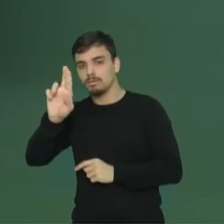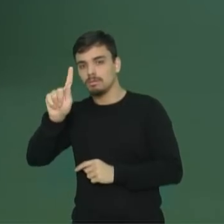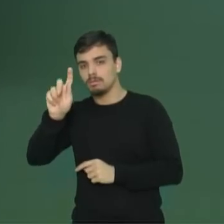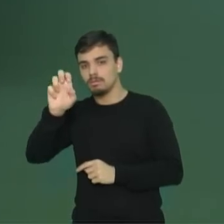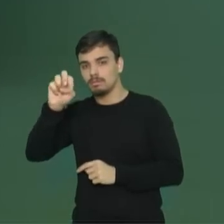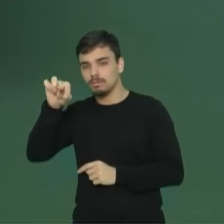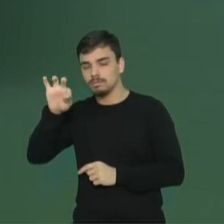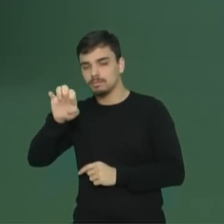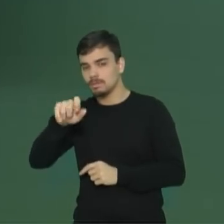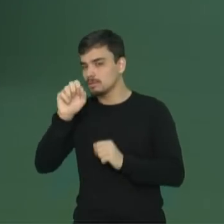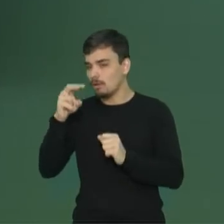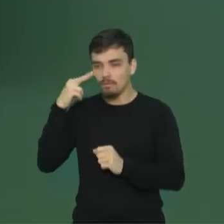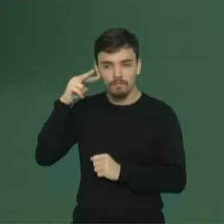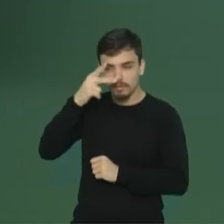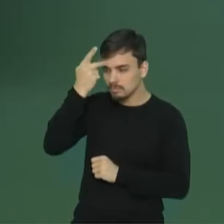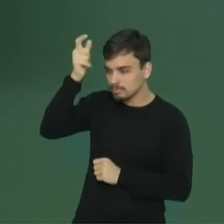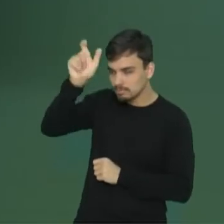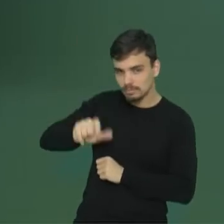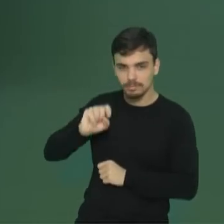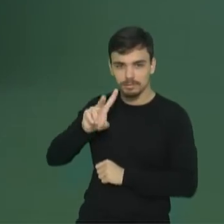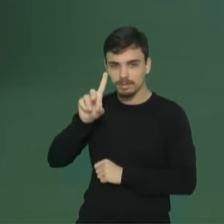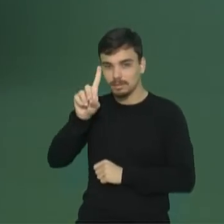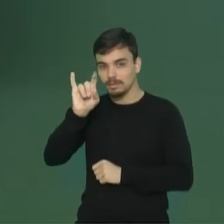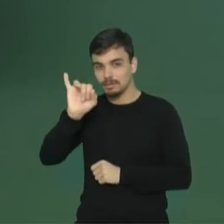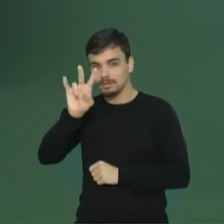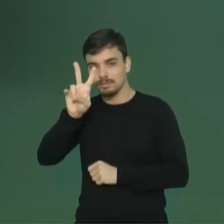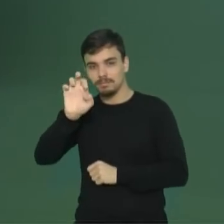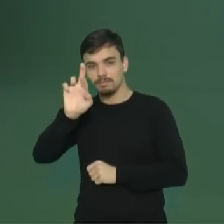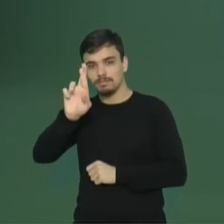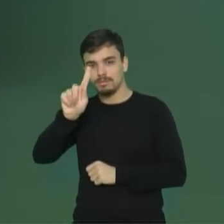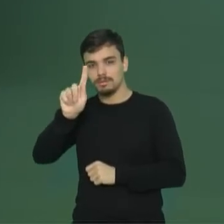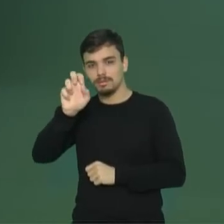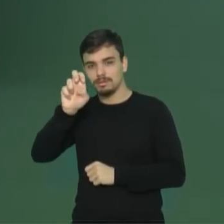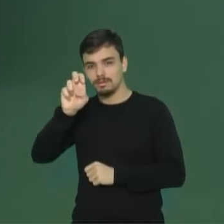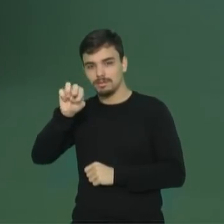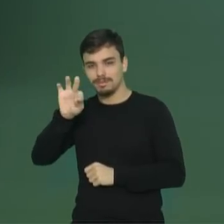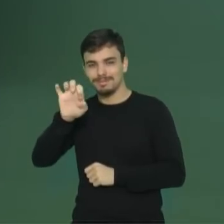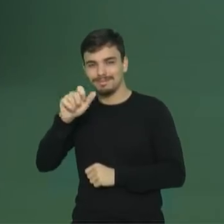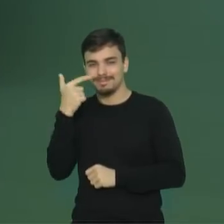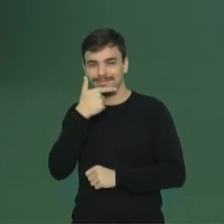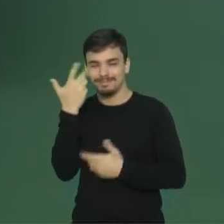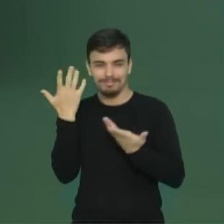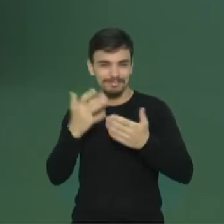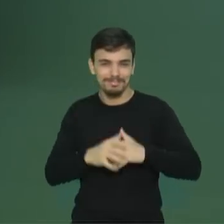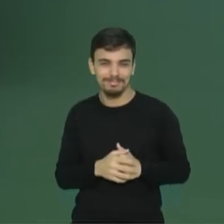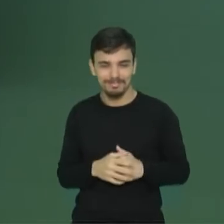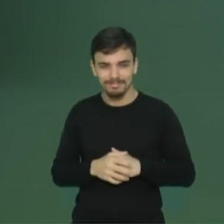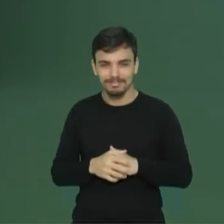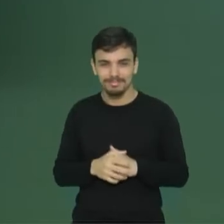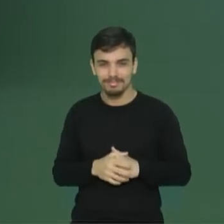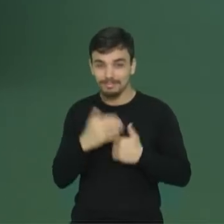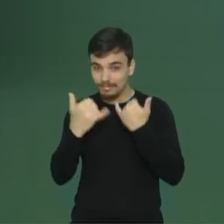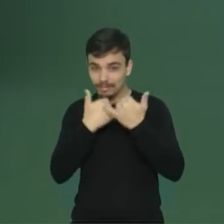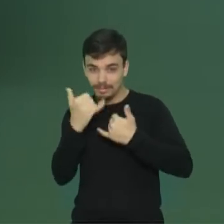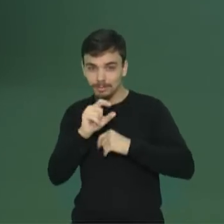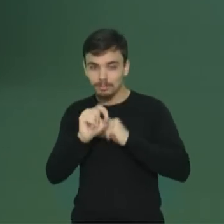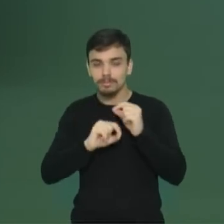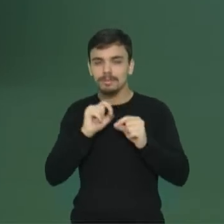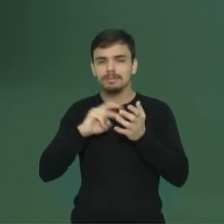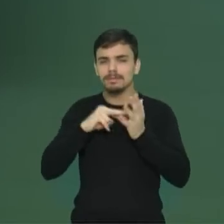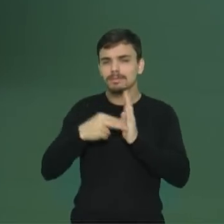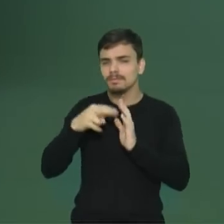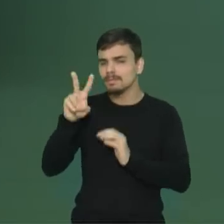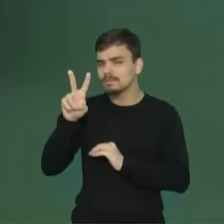só serve para ver gente, porque ela é divergente, não é de ver bicho. Brincadeira, tá? Quer dizer o que é divergente? Quer dizer